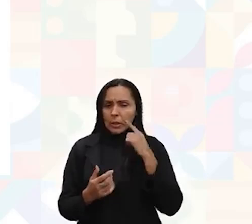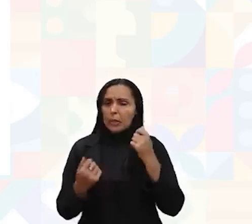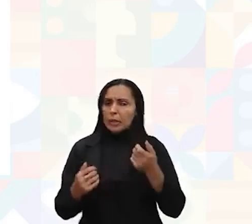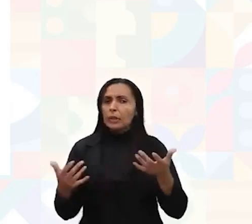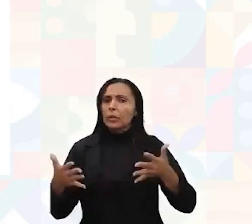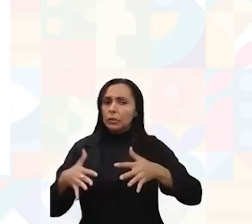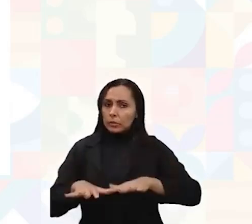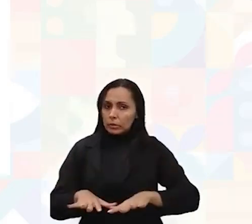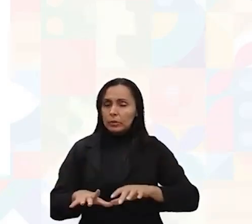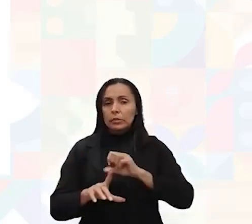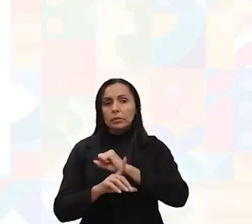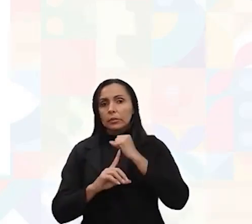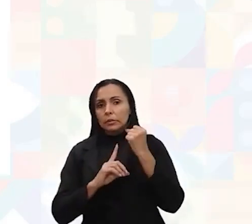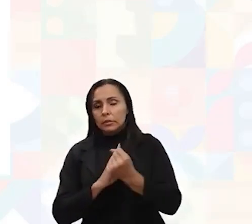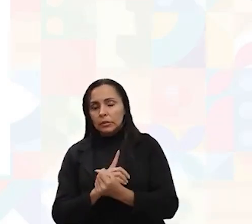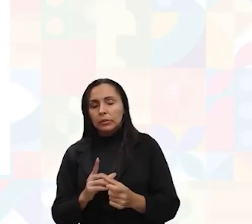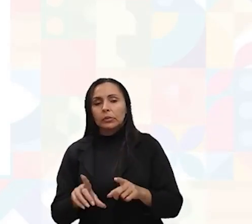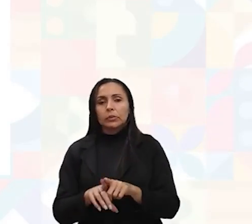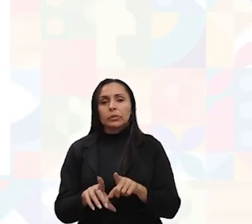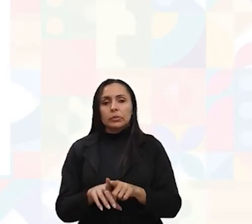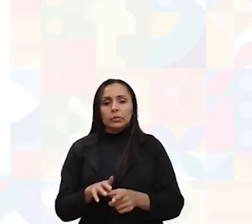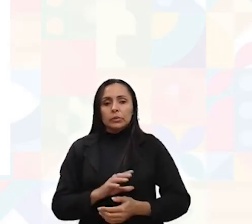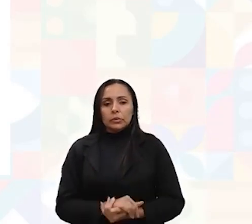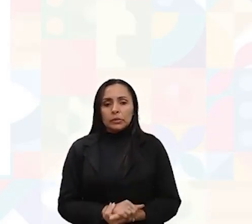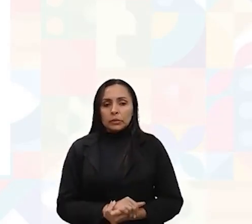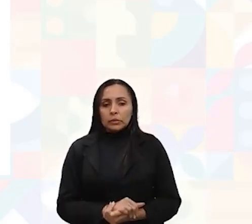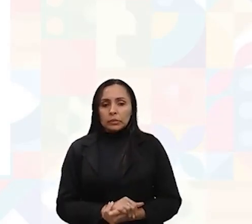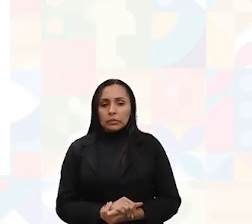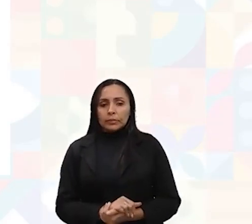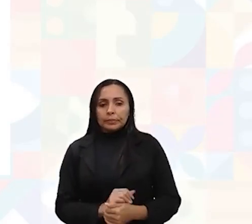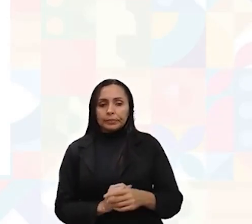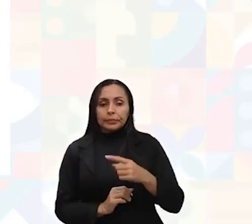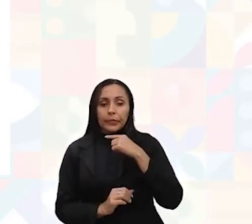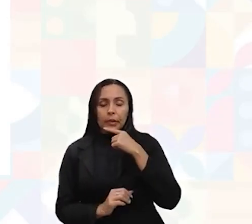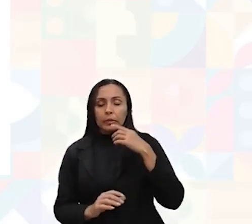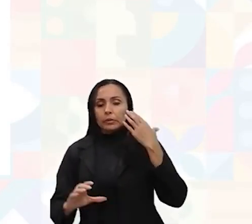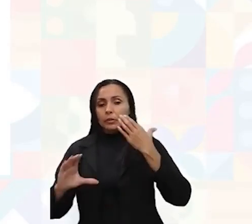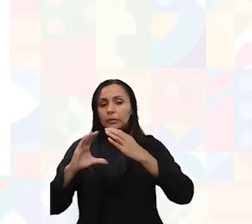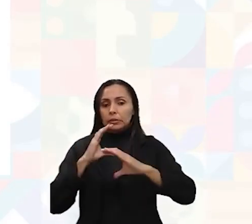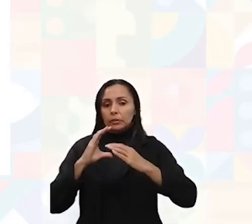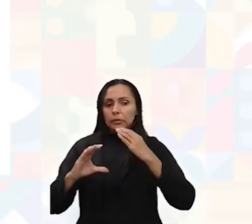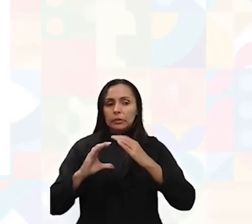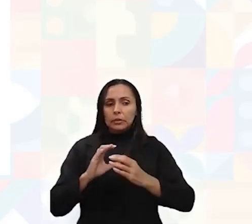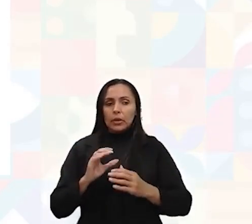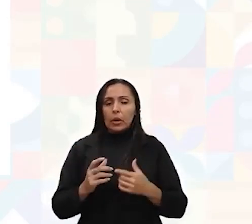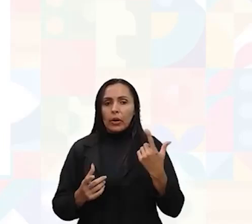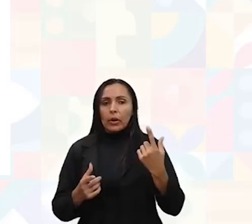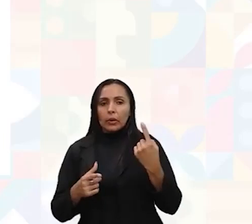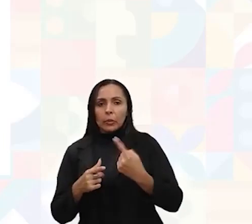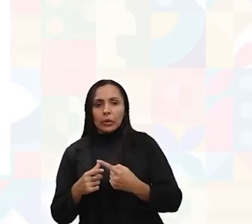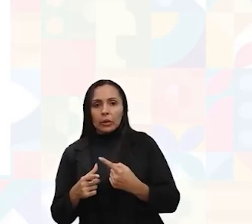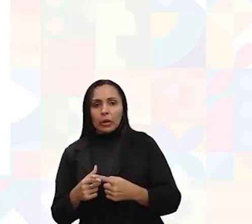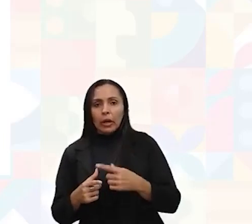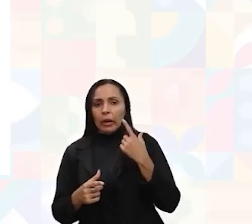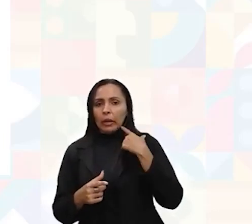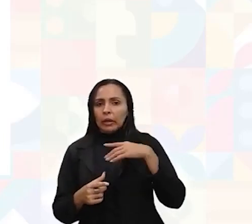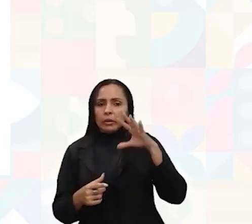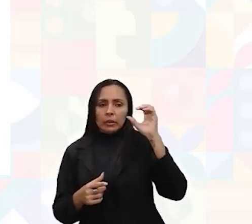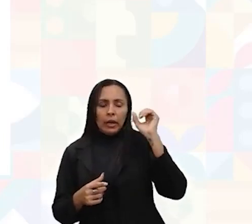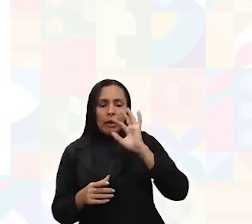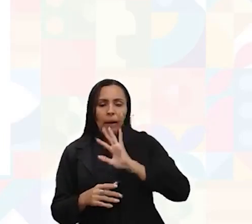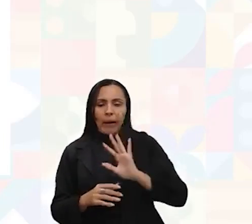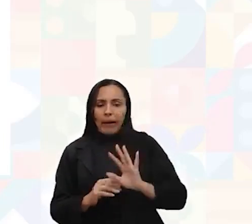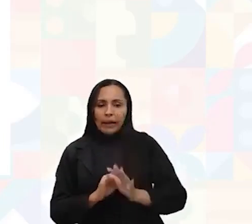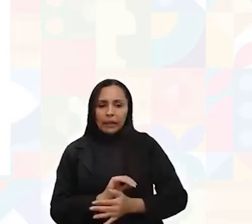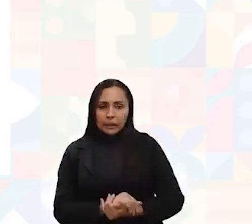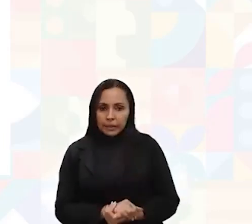processo, na sociedade, porque você não consegue se comunicar em Libras e porque ela é uma pessoa que não escuta,